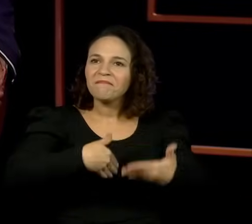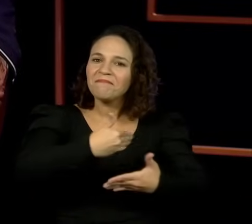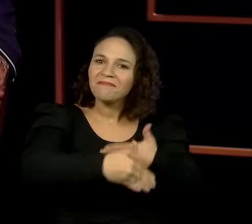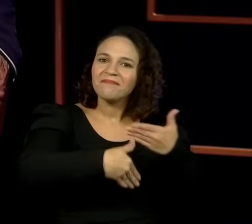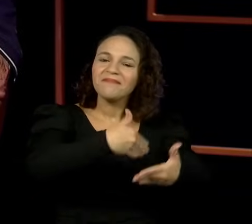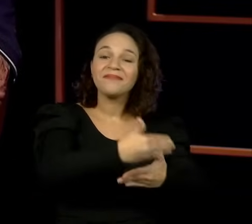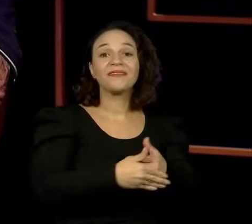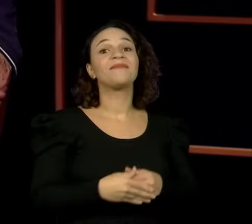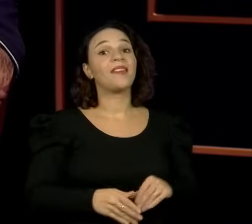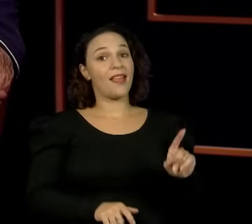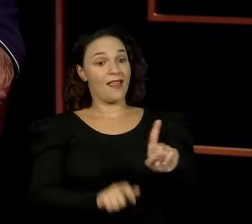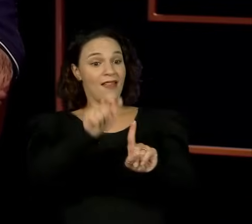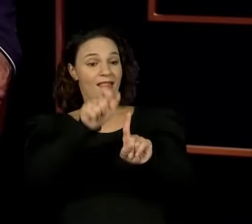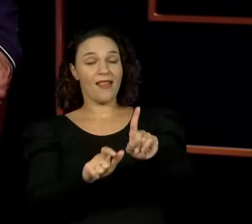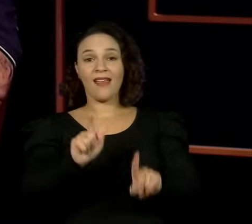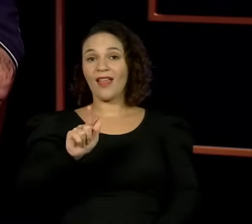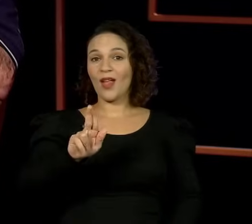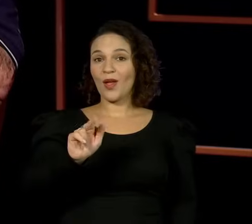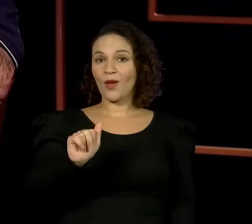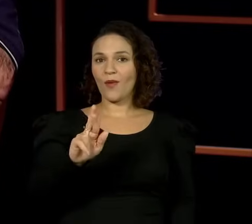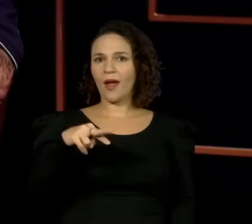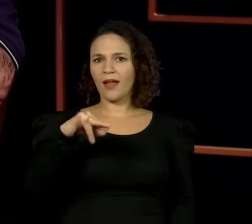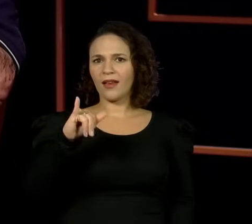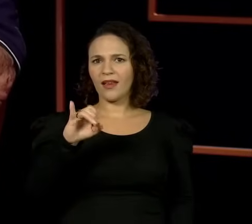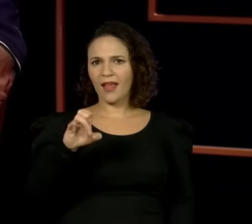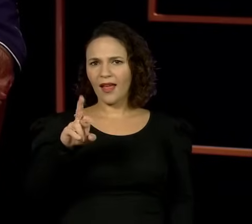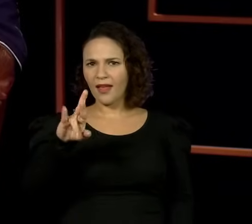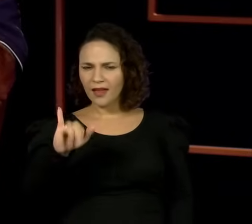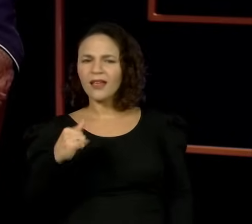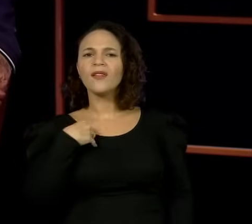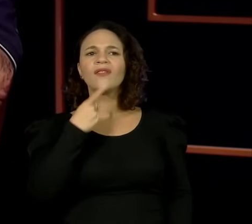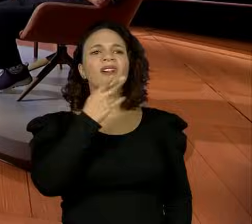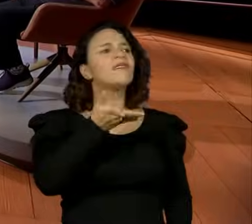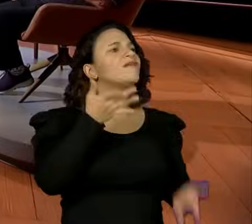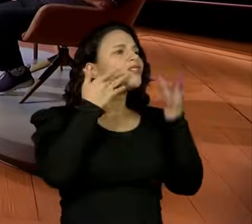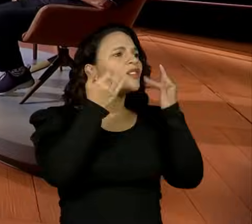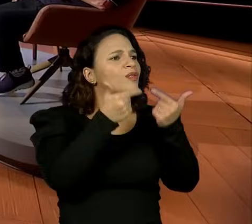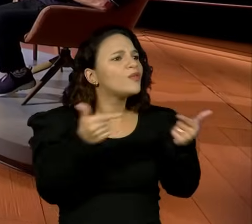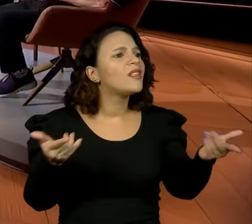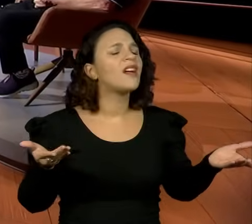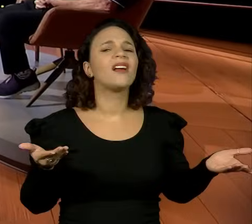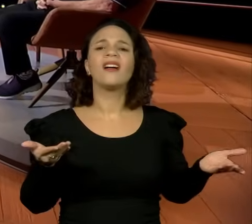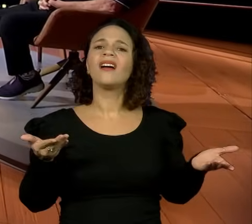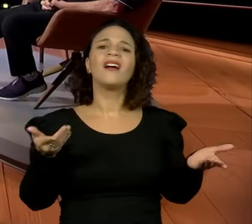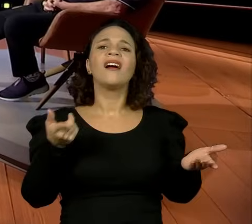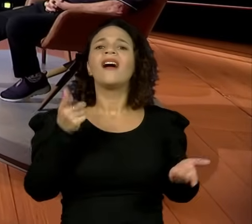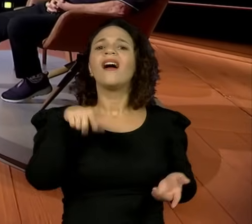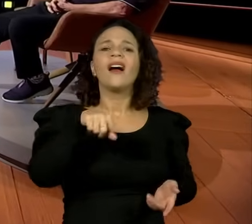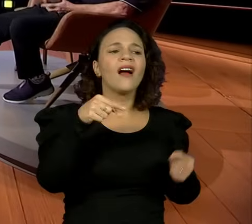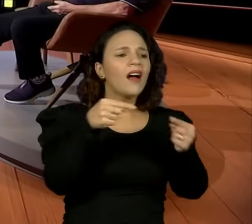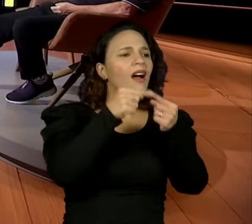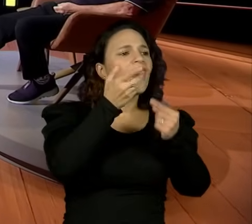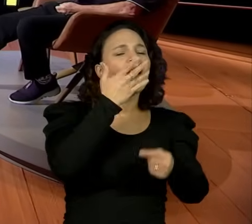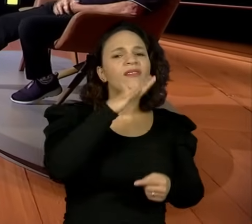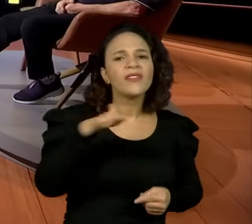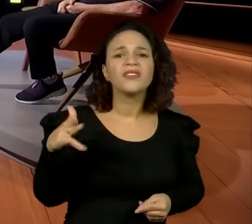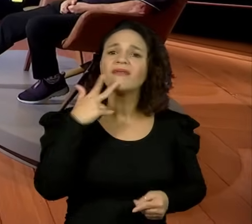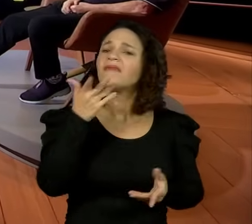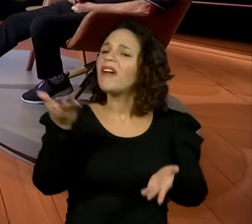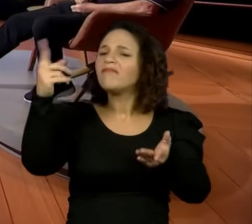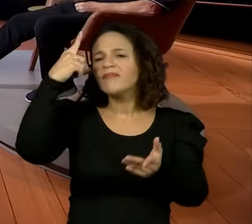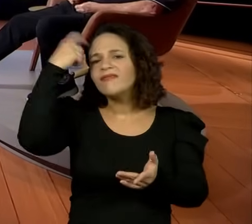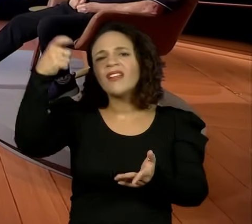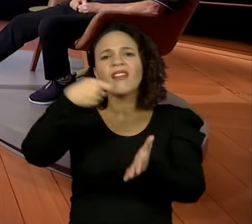Guarnieri, eu falei, Guarnieri, não tem peça para mim, lugar para mim na peça infantil. Você escreve aí alguma